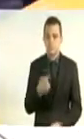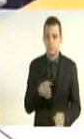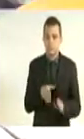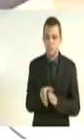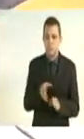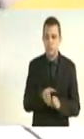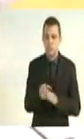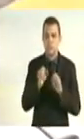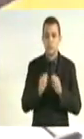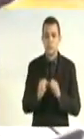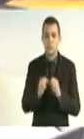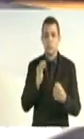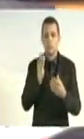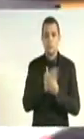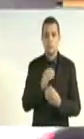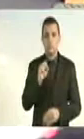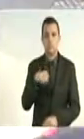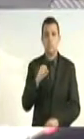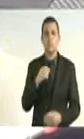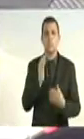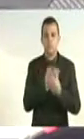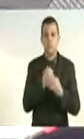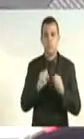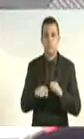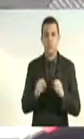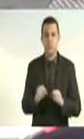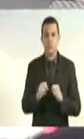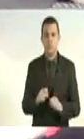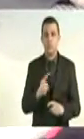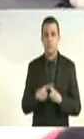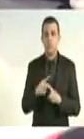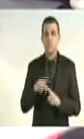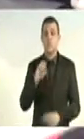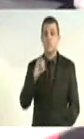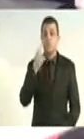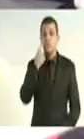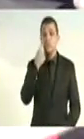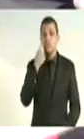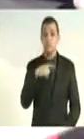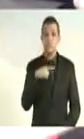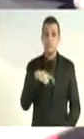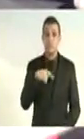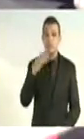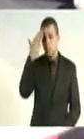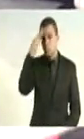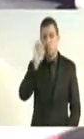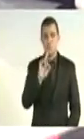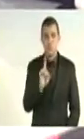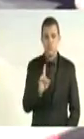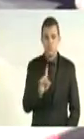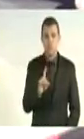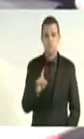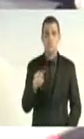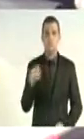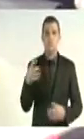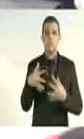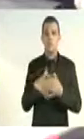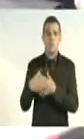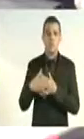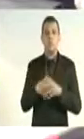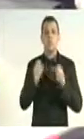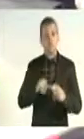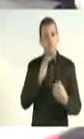sim. Possa ajuizar, até porque se há uma dúvida de interpretação, e a partir daí se tira a